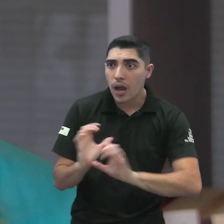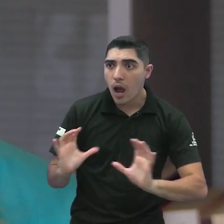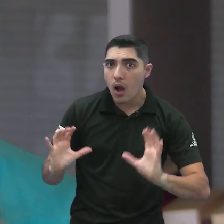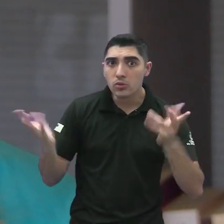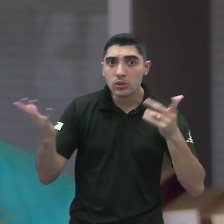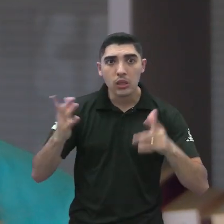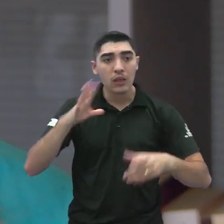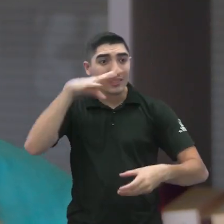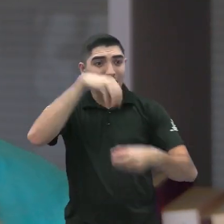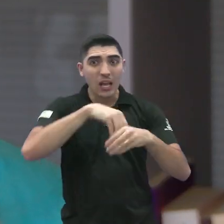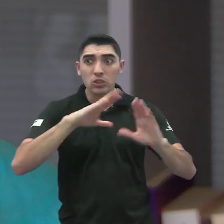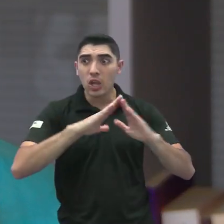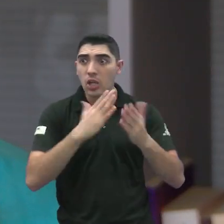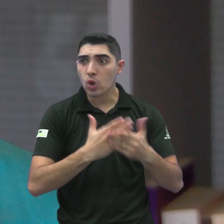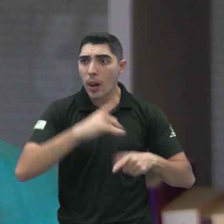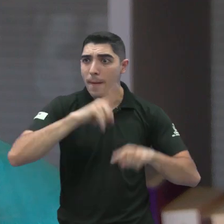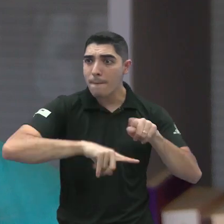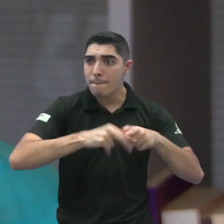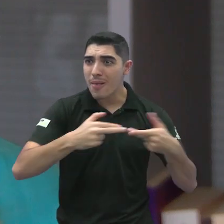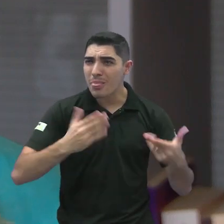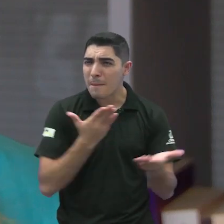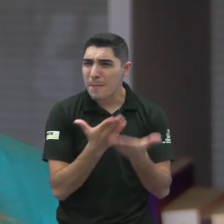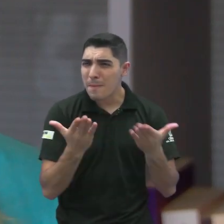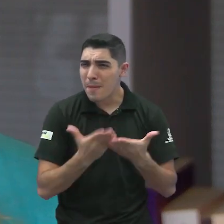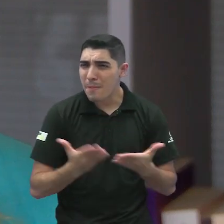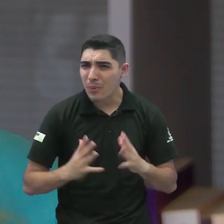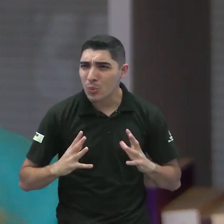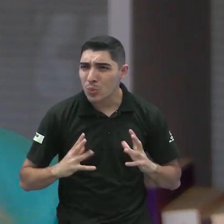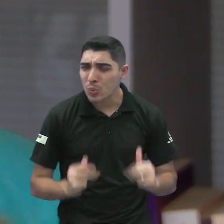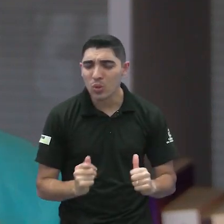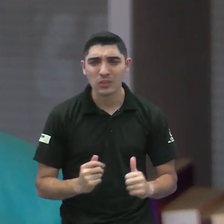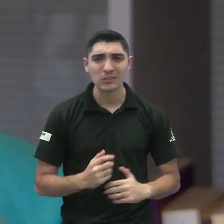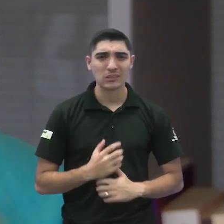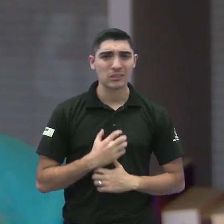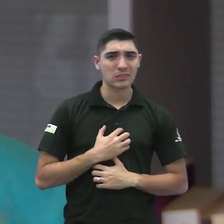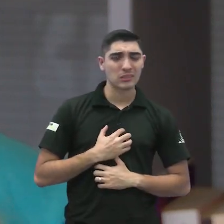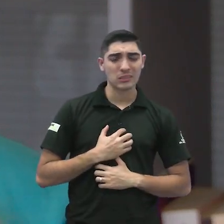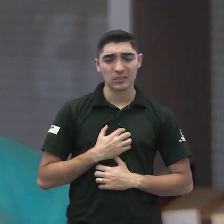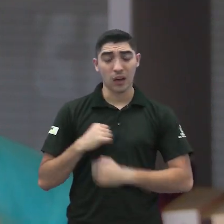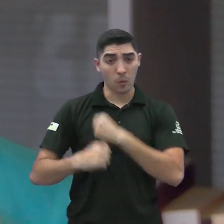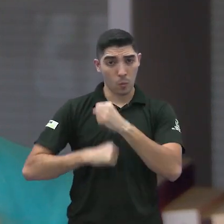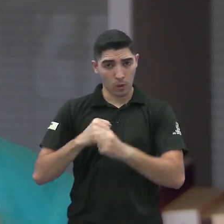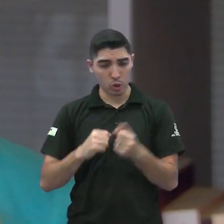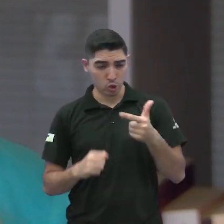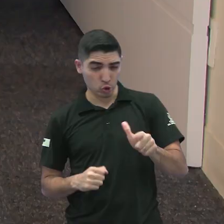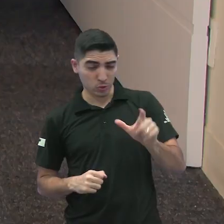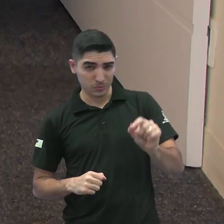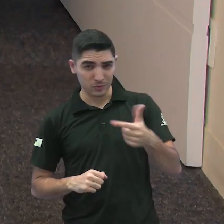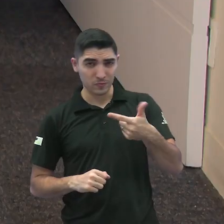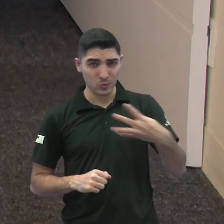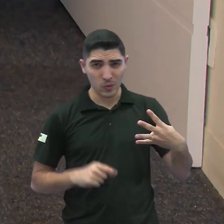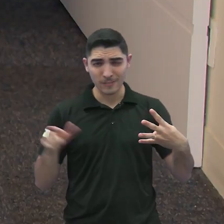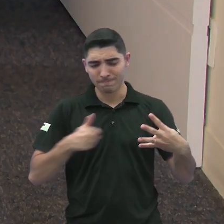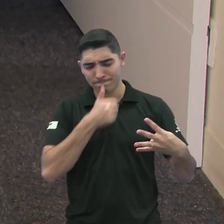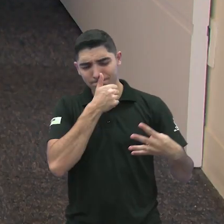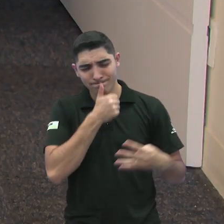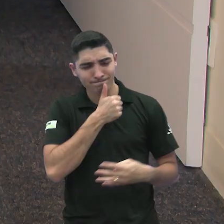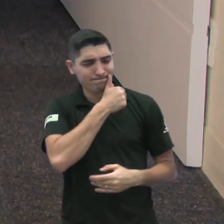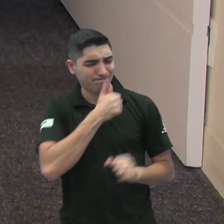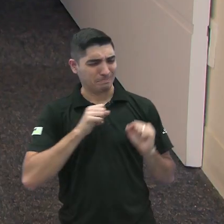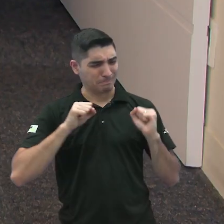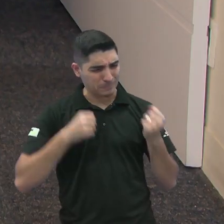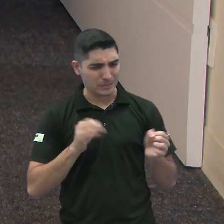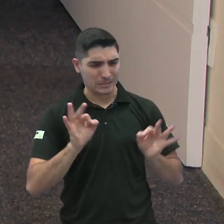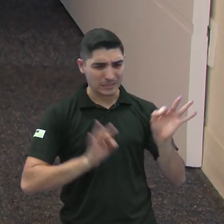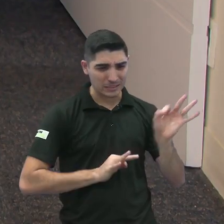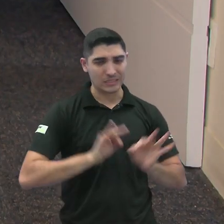perdeu todos os materiais e equipamentos da instituição. Mesmo com o baque, conseguiu fazer com que o ano de 2024 fosse